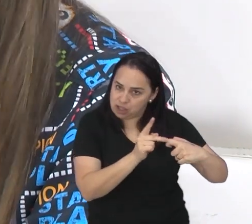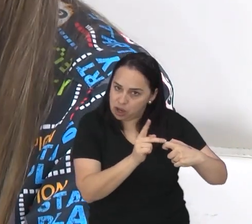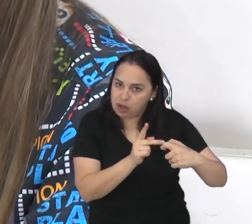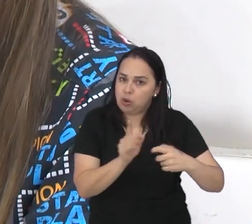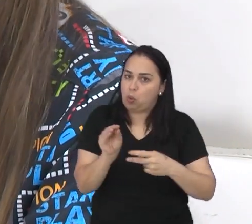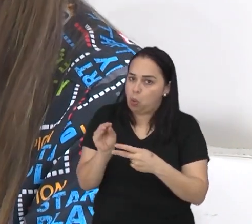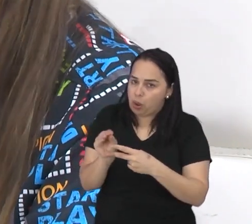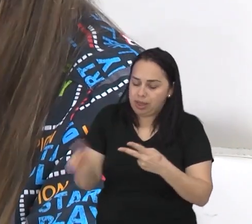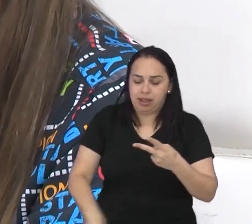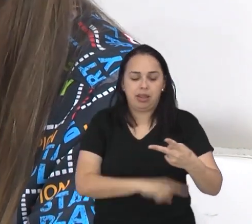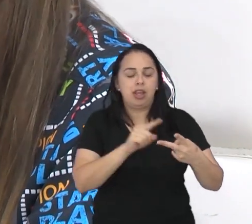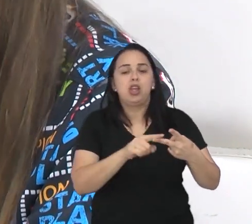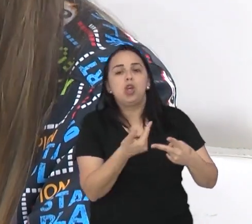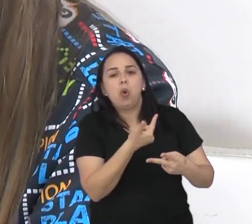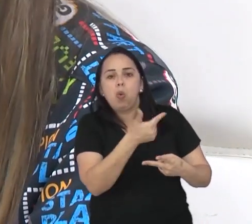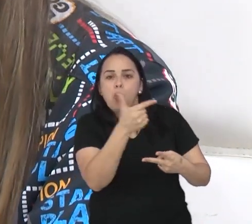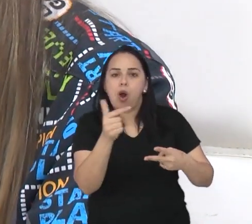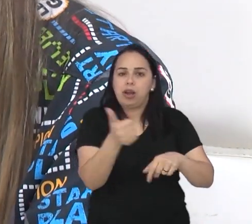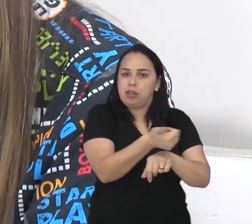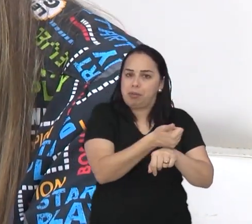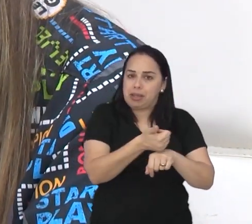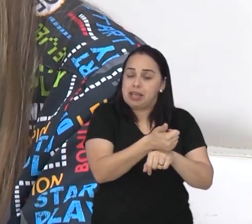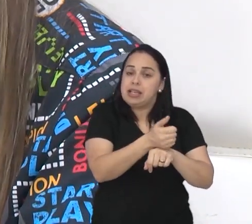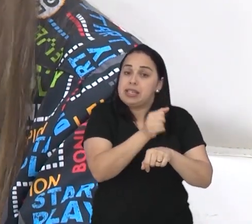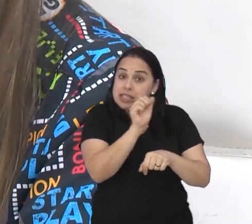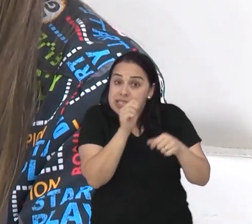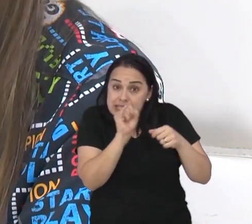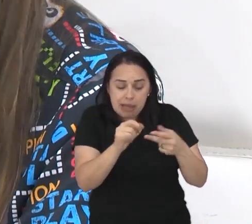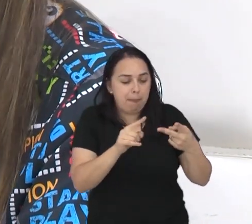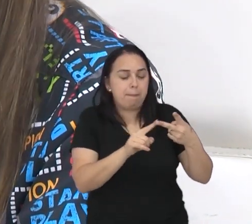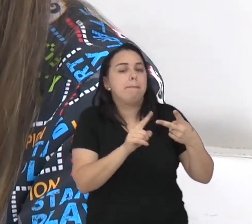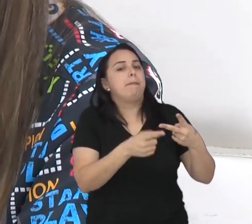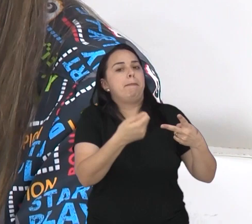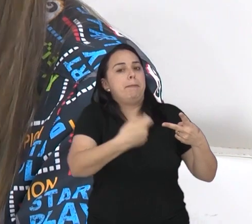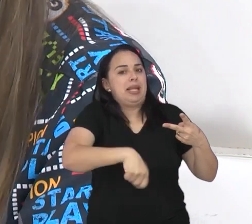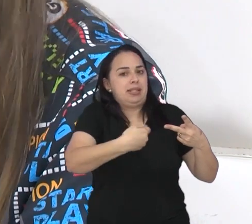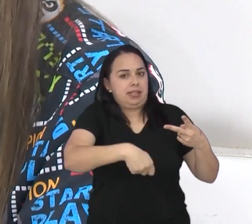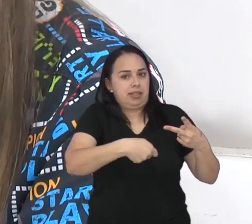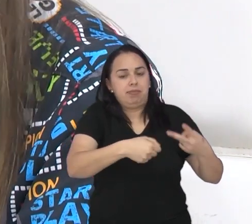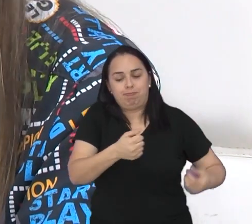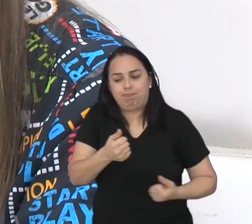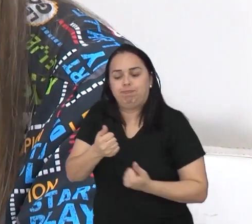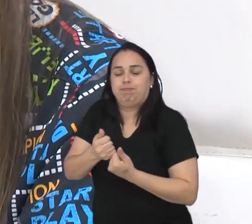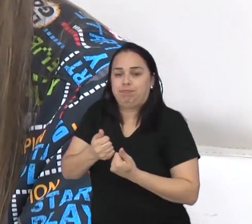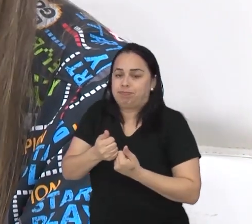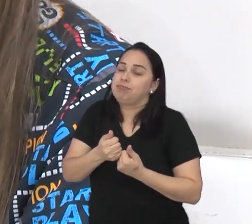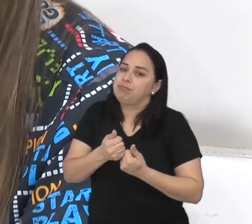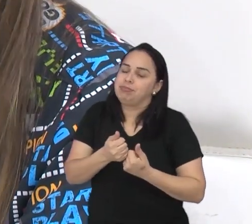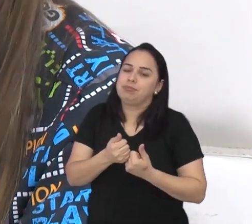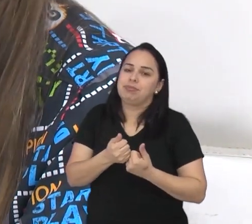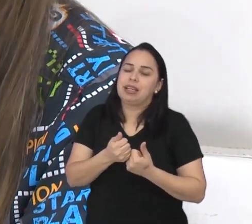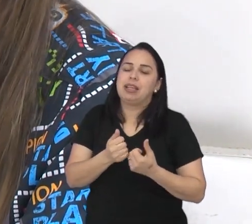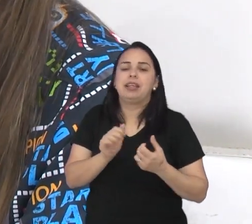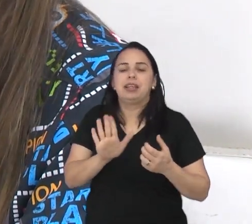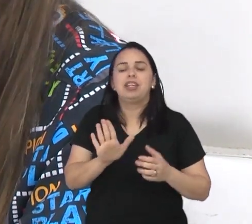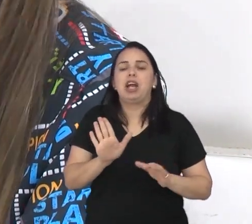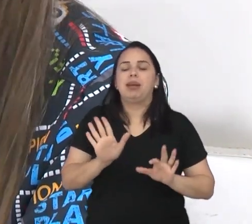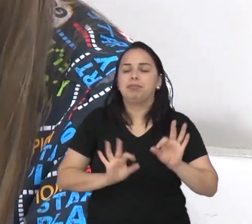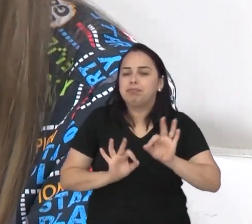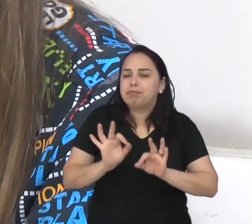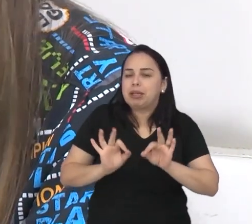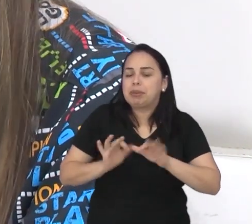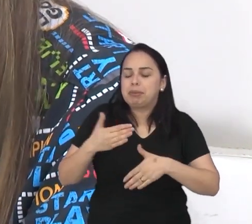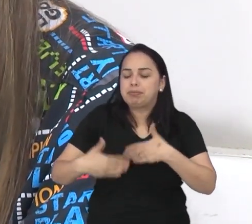pediatra e por qualquer outro especialista, se houver alguma comorbidade, e já